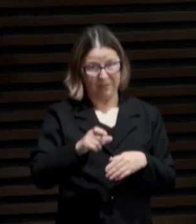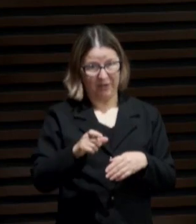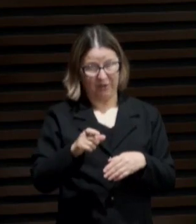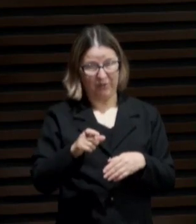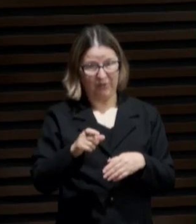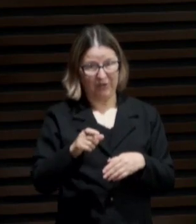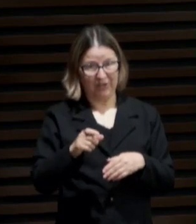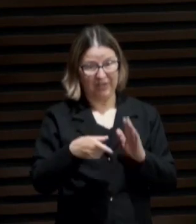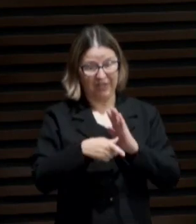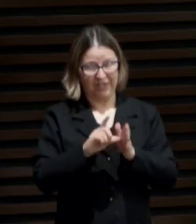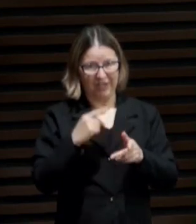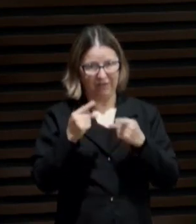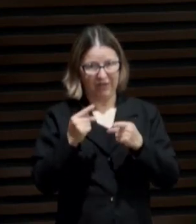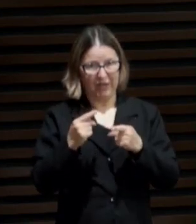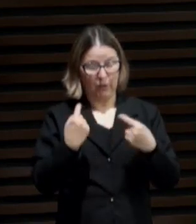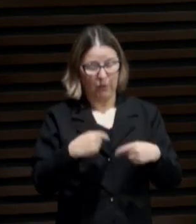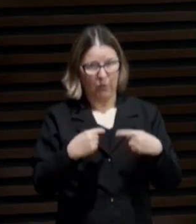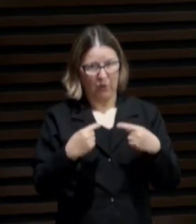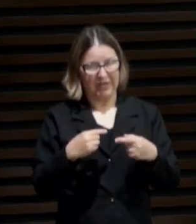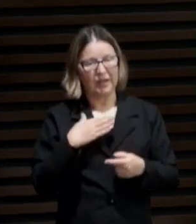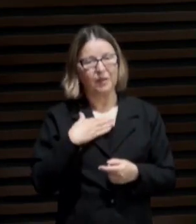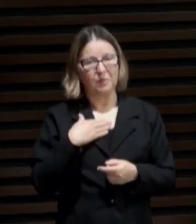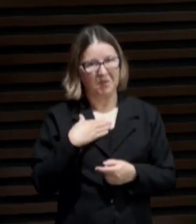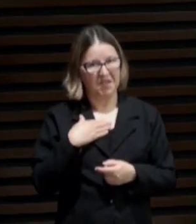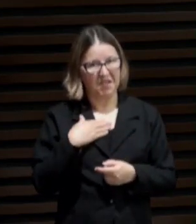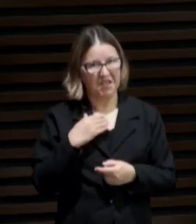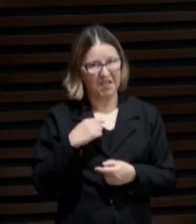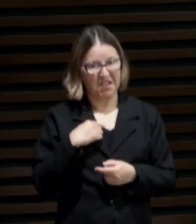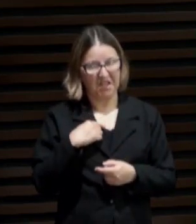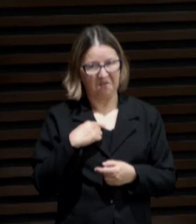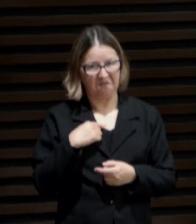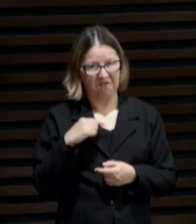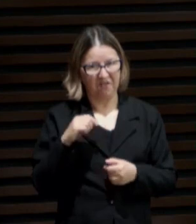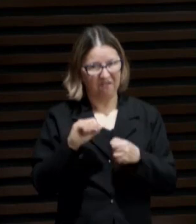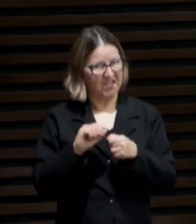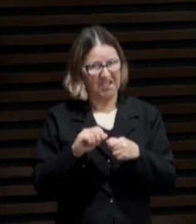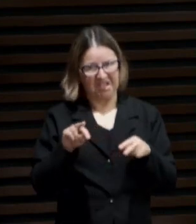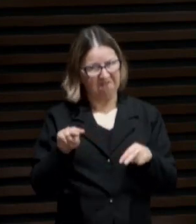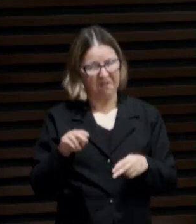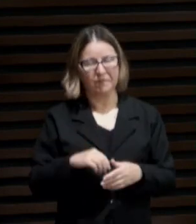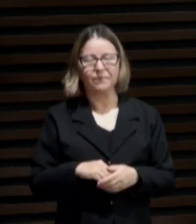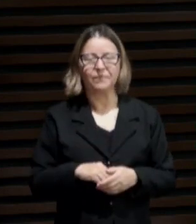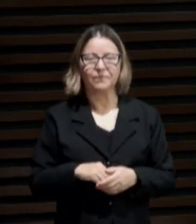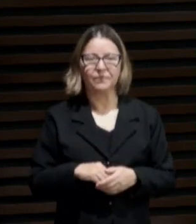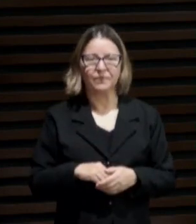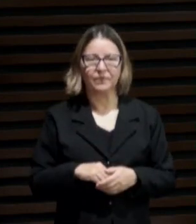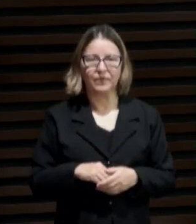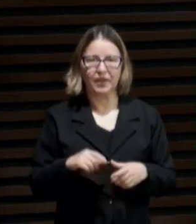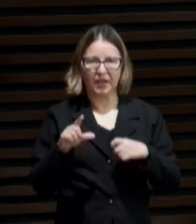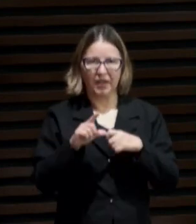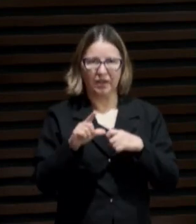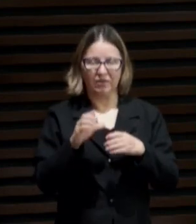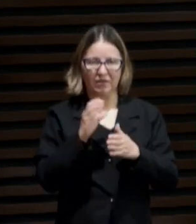ela. E esse texto para mim de Lucas 6, 27 e 28, O